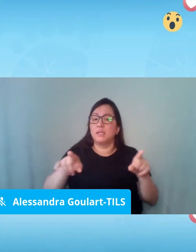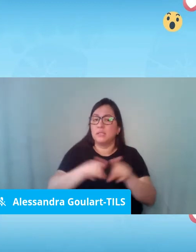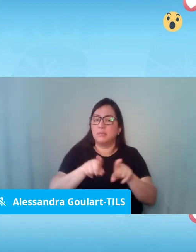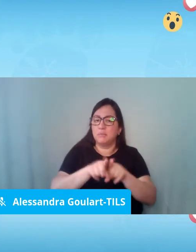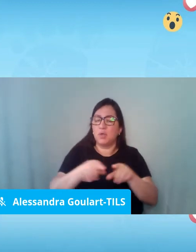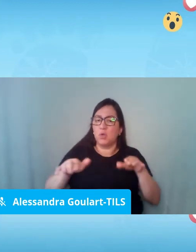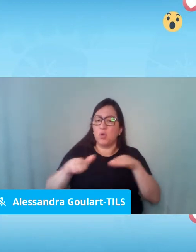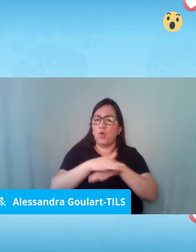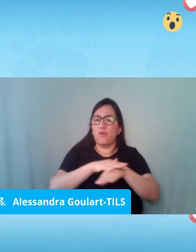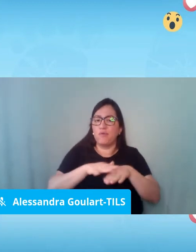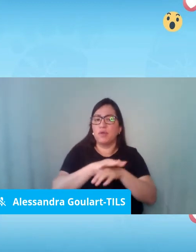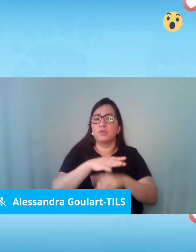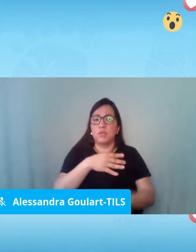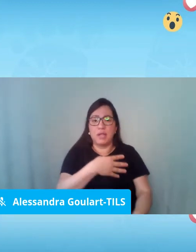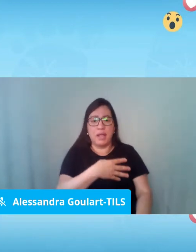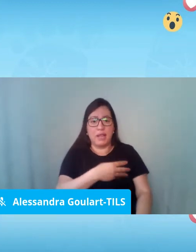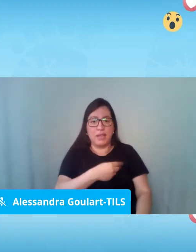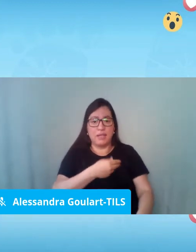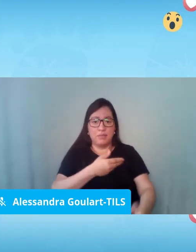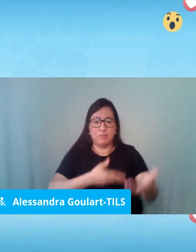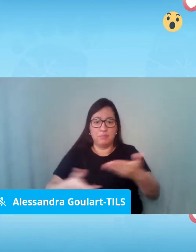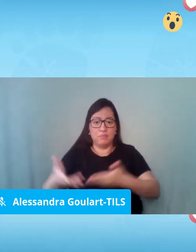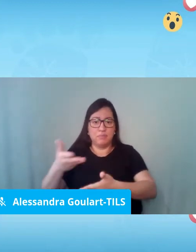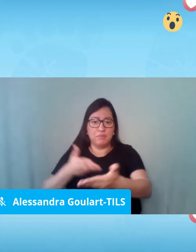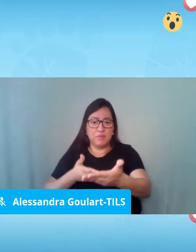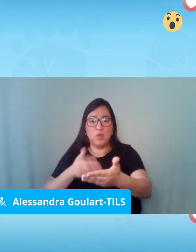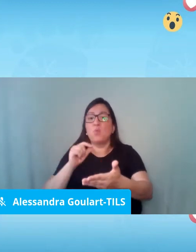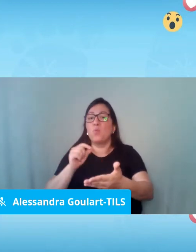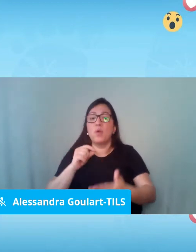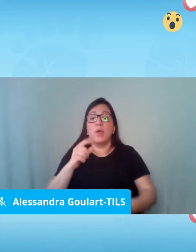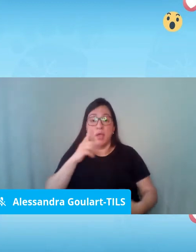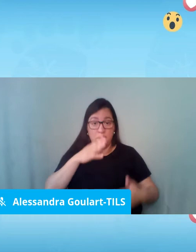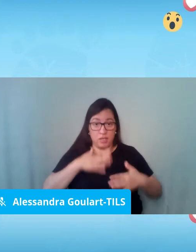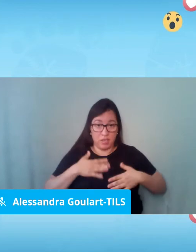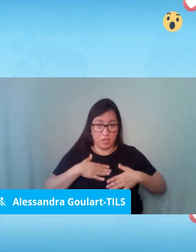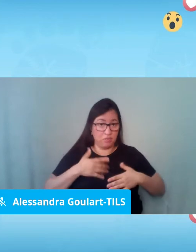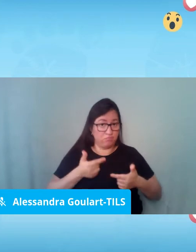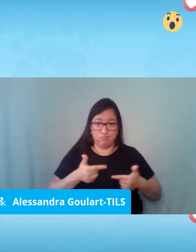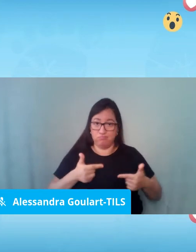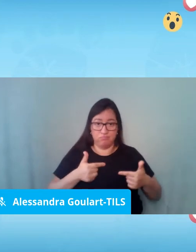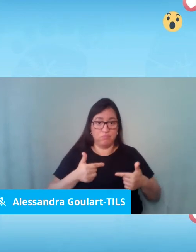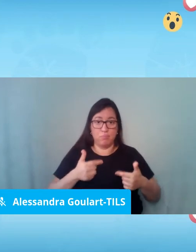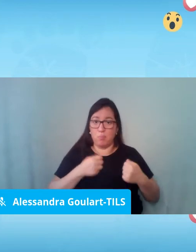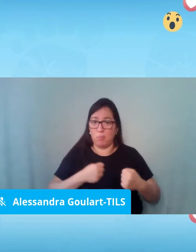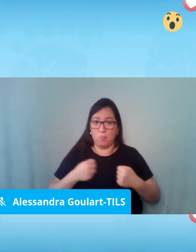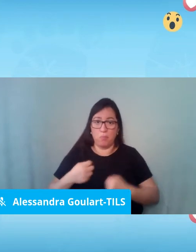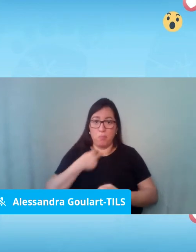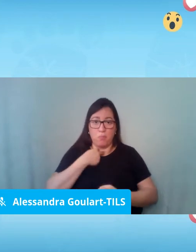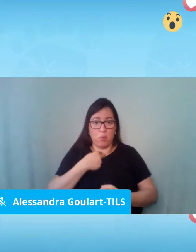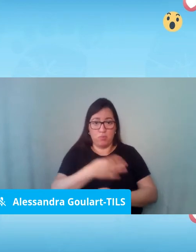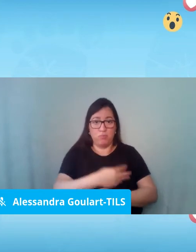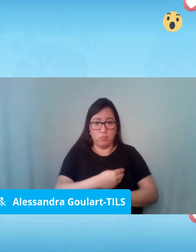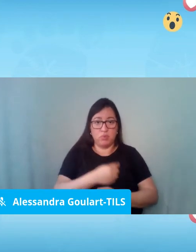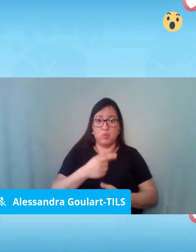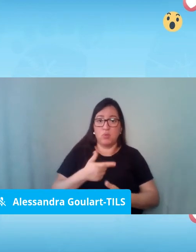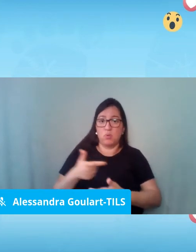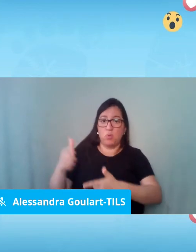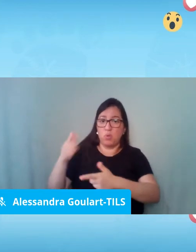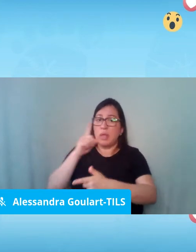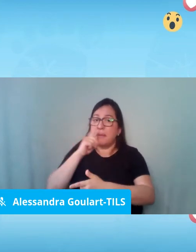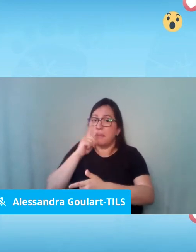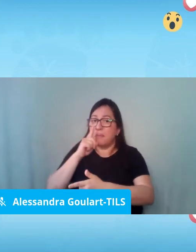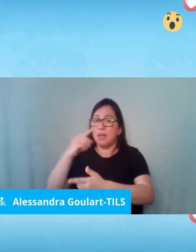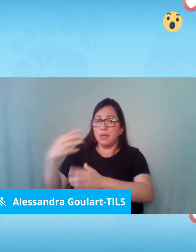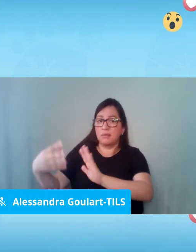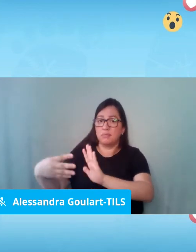né? Aleitamento cruzado é quando a mãe dá o seu bebê para outra mulher amamentar. E então, assim, não, né, gente? Isso é muito arriscado